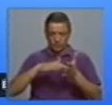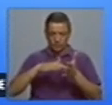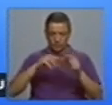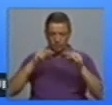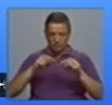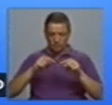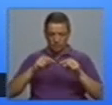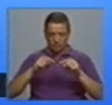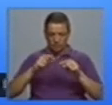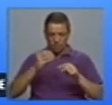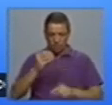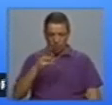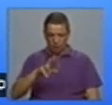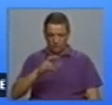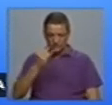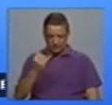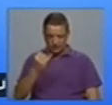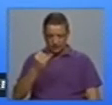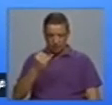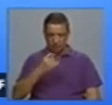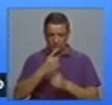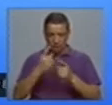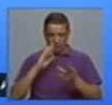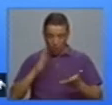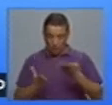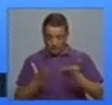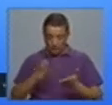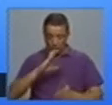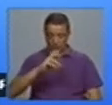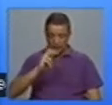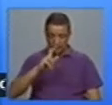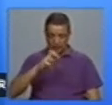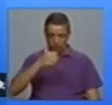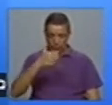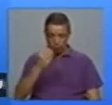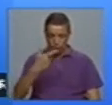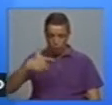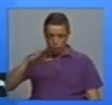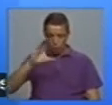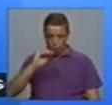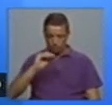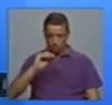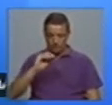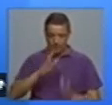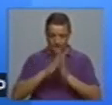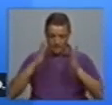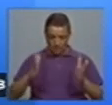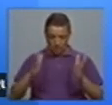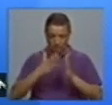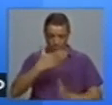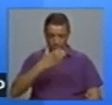de oxigênio em comparação com os de carbono, ou seja, grande massa para pequena massa, é de cerca de